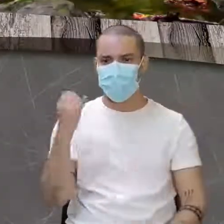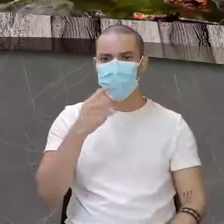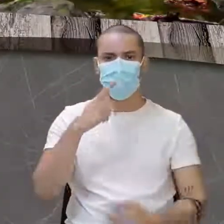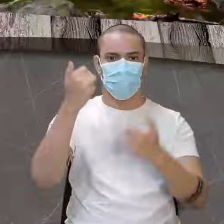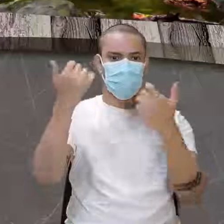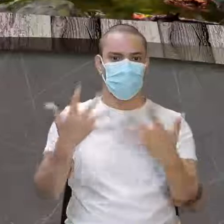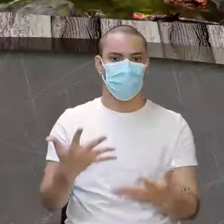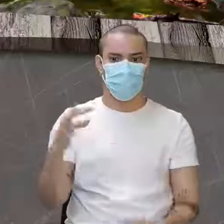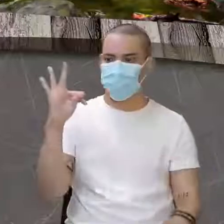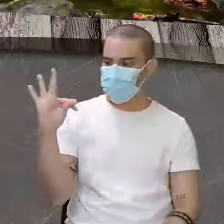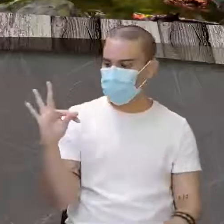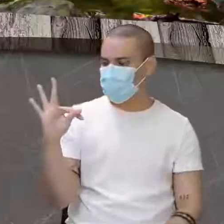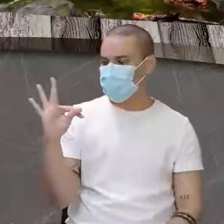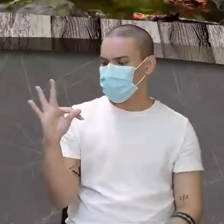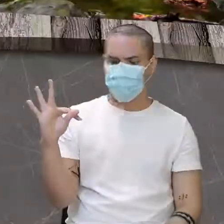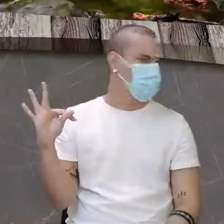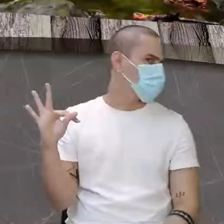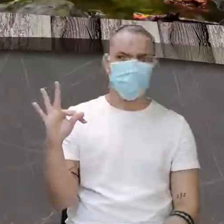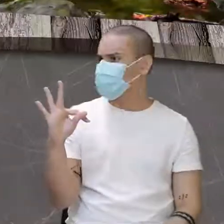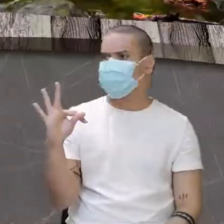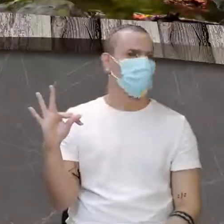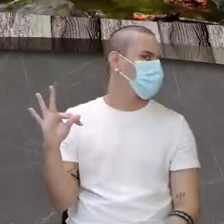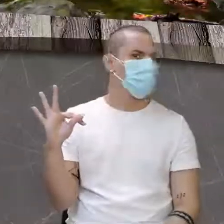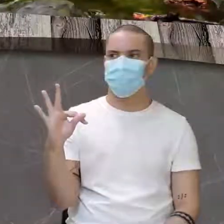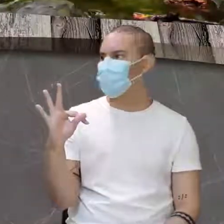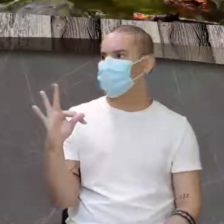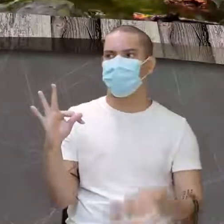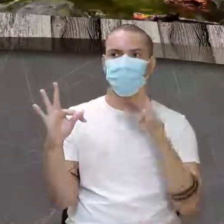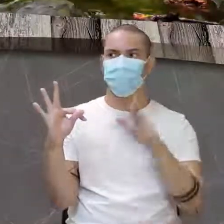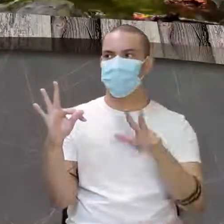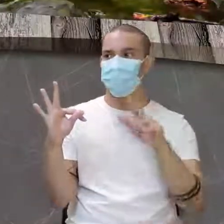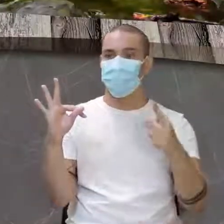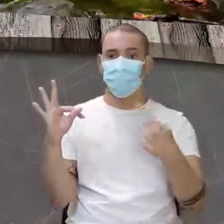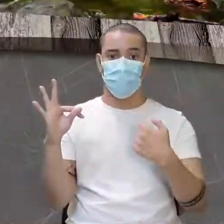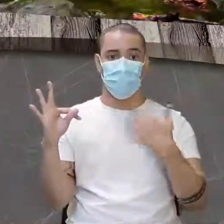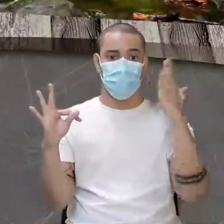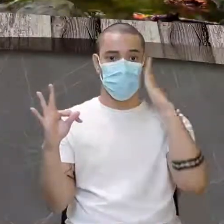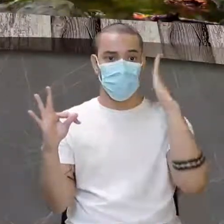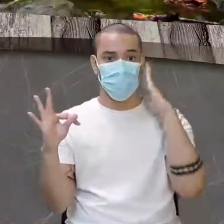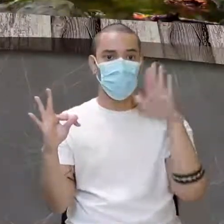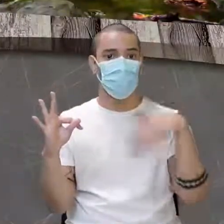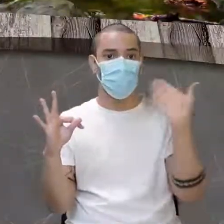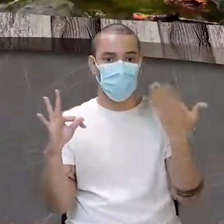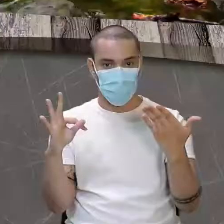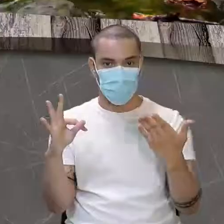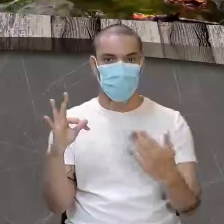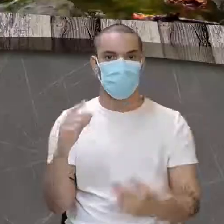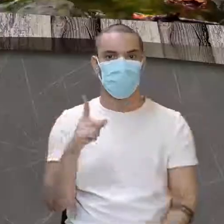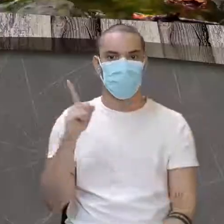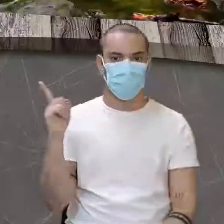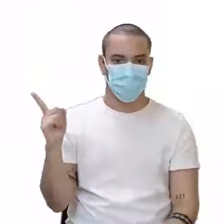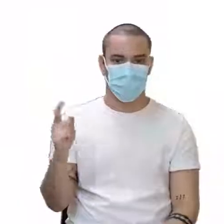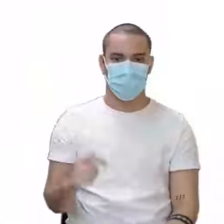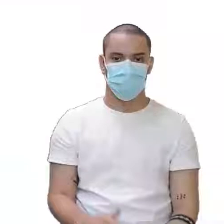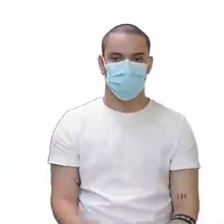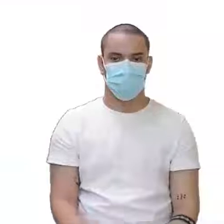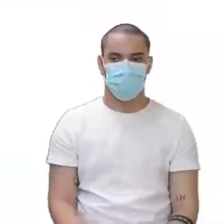para você que começa com a letra T, você vai dizer, piorou, professora, eu sei qual é a alternativa. Então, joga lá no quadro, olha